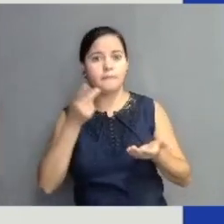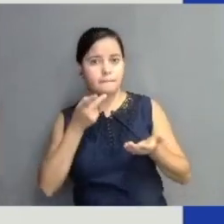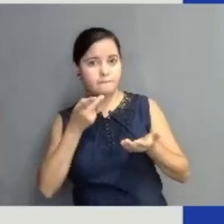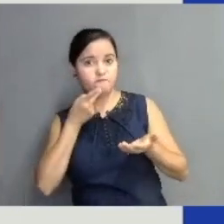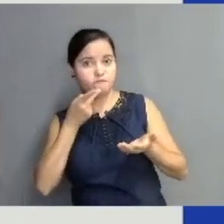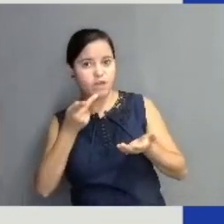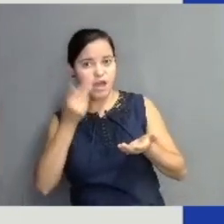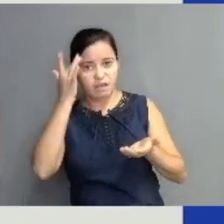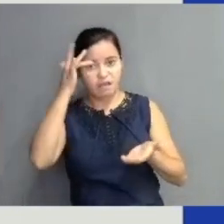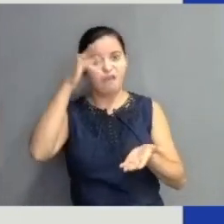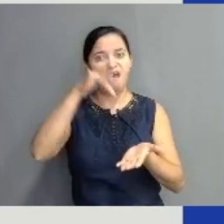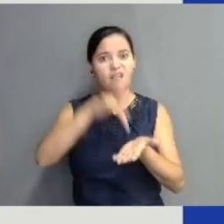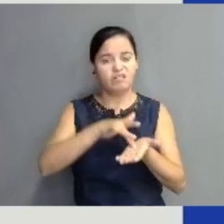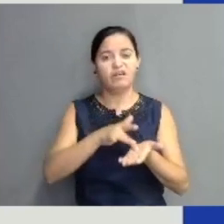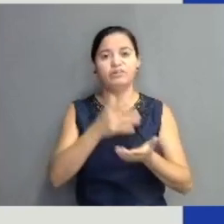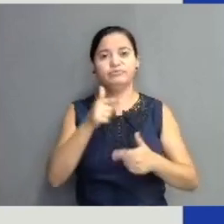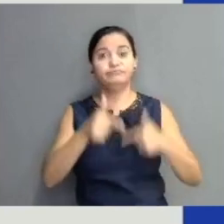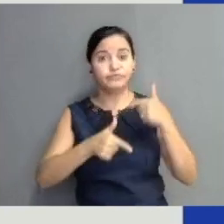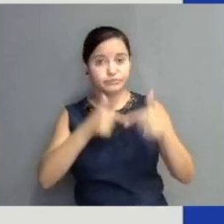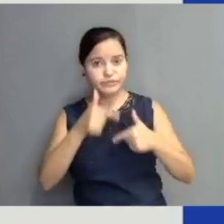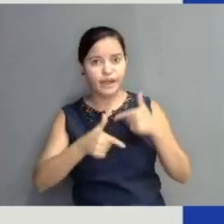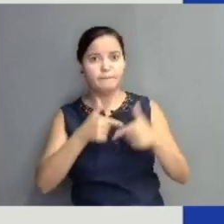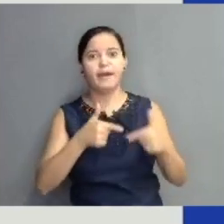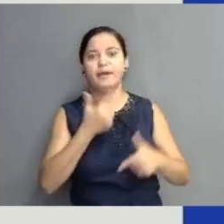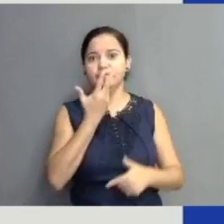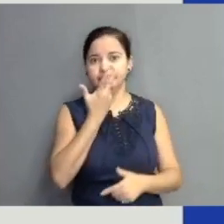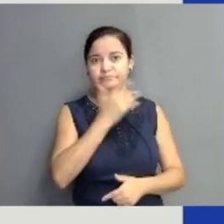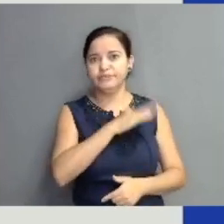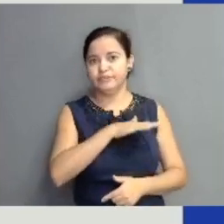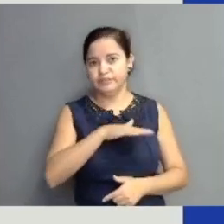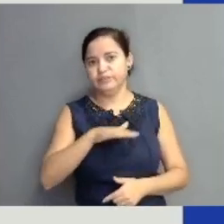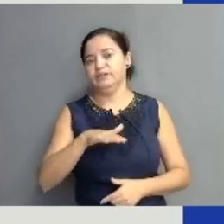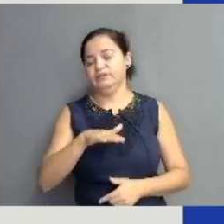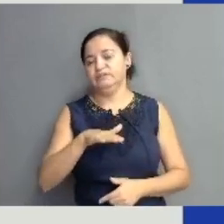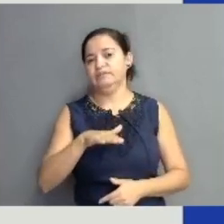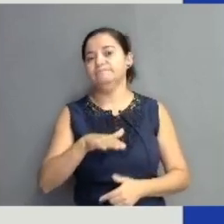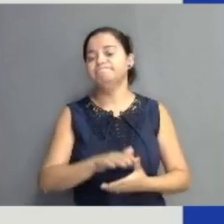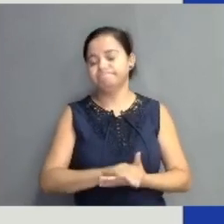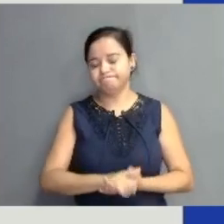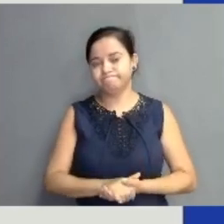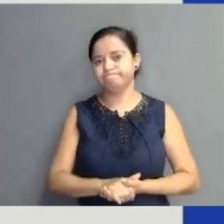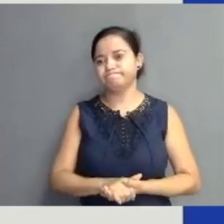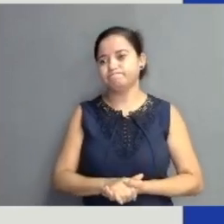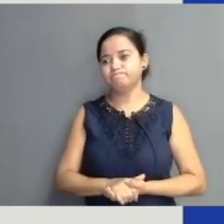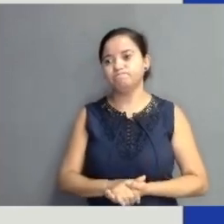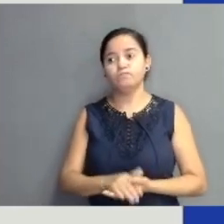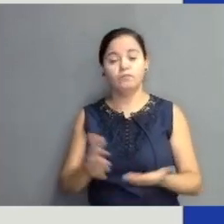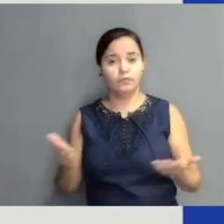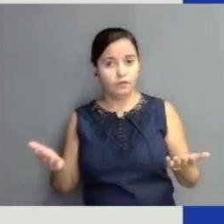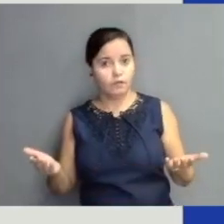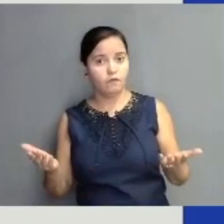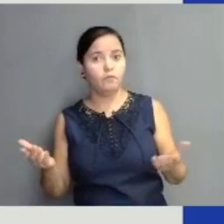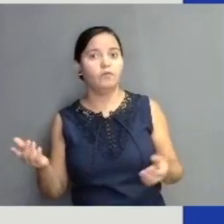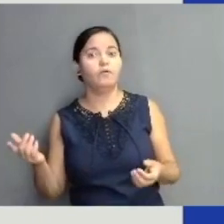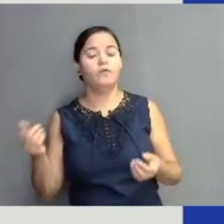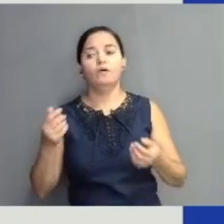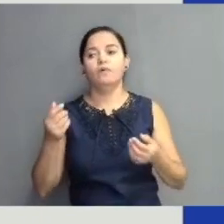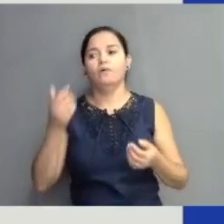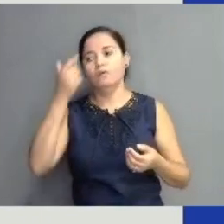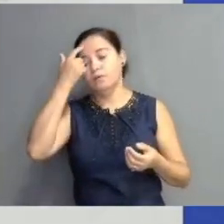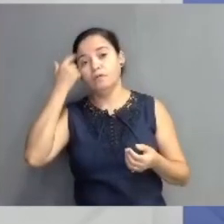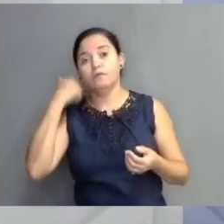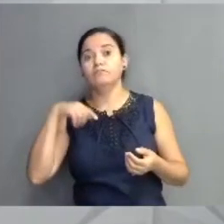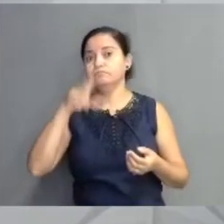trabalho infantil, né, como forma de exploração, tá certo? Então vamos passar para o nosso slide seguinte, só para a